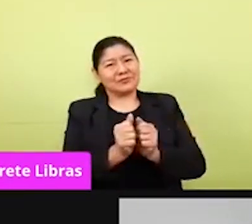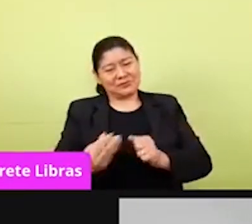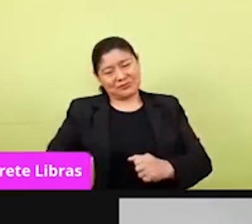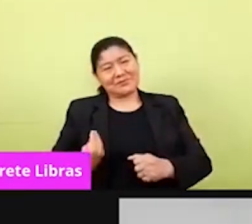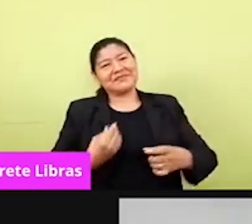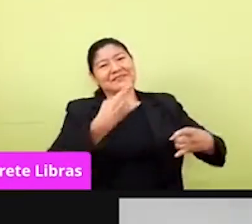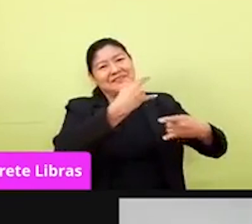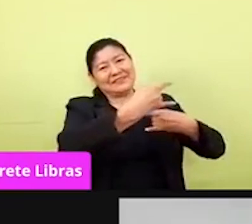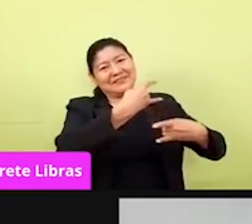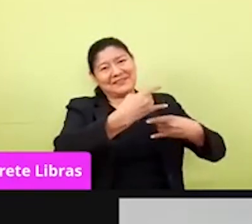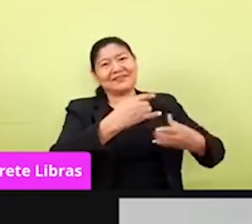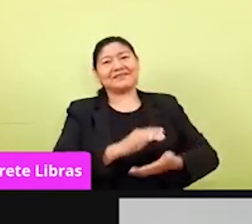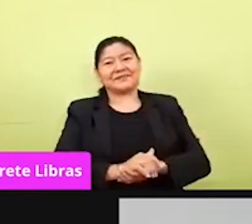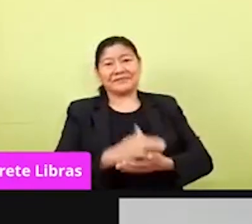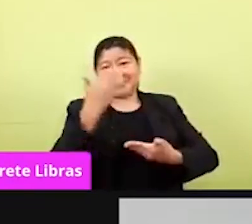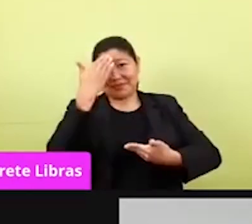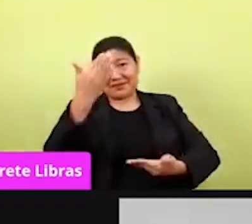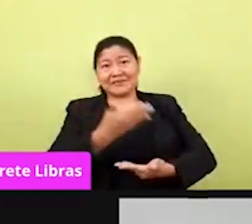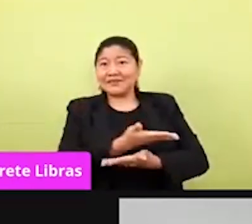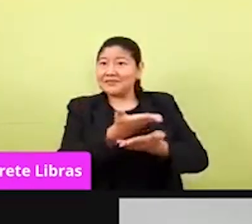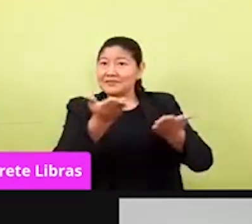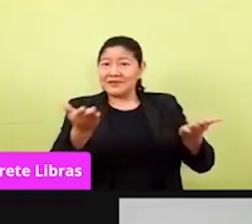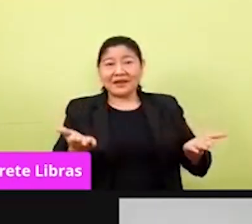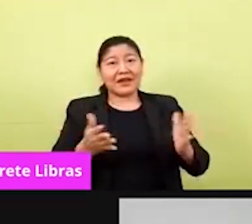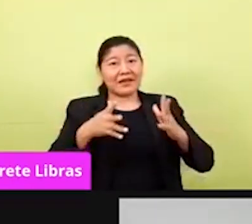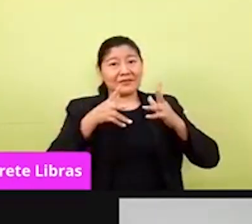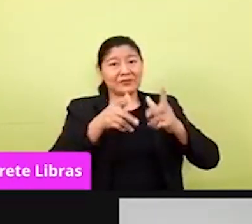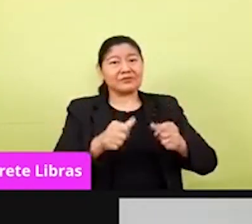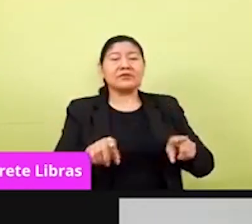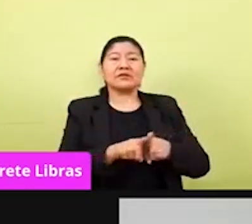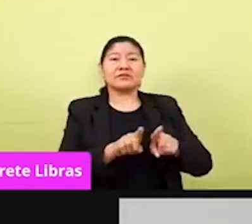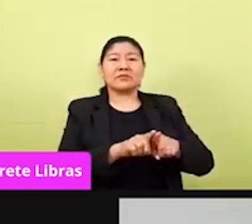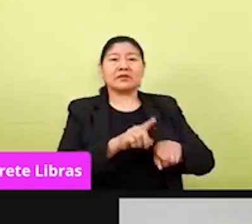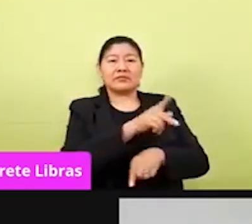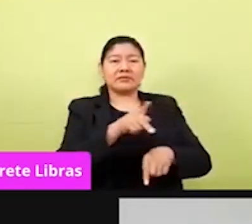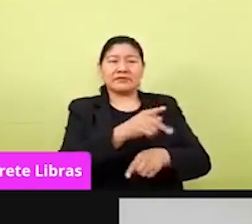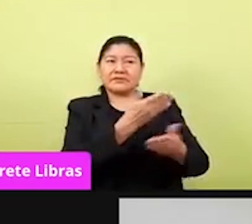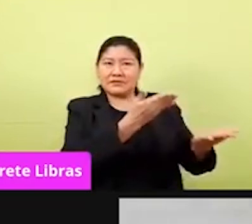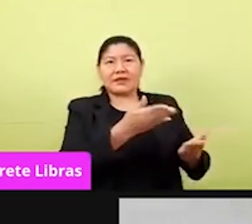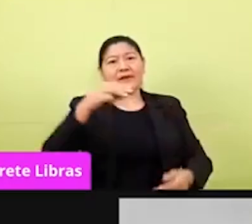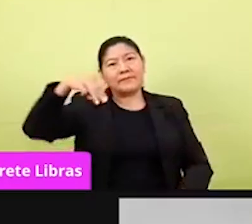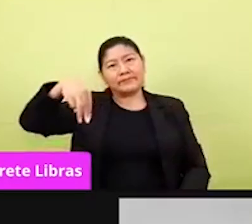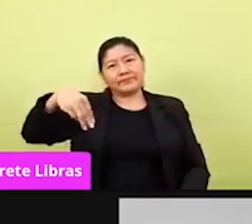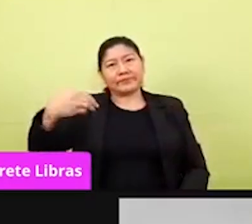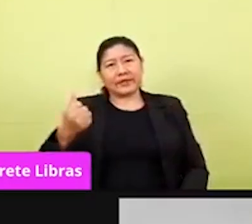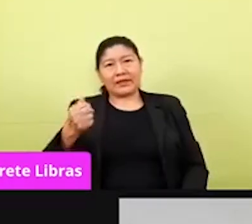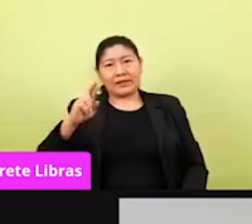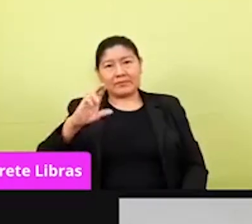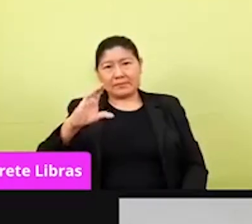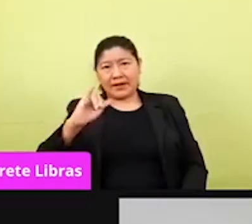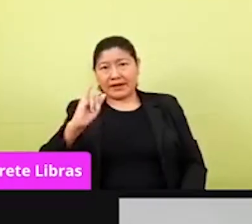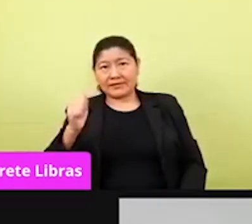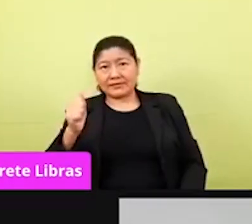agradeço desde já, né, novamente, você, Márcia, pela força aí, pela dedicação, e